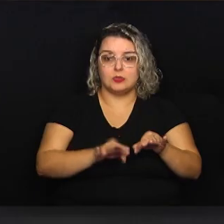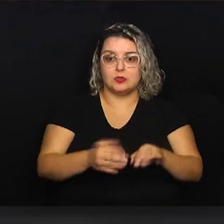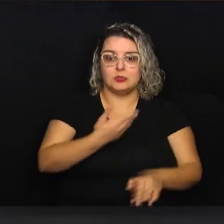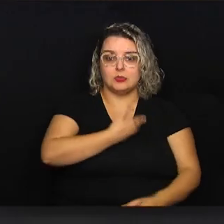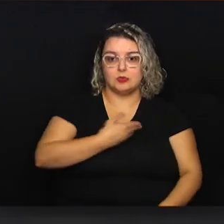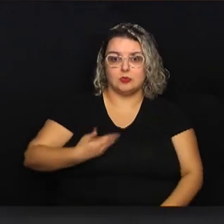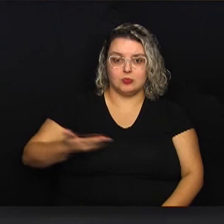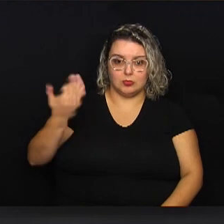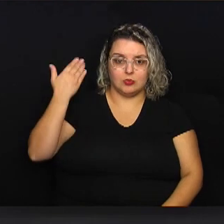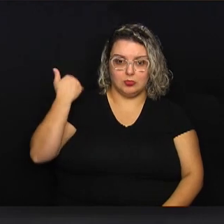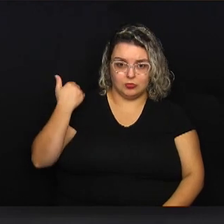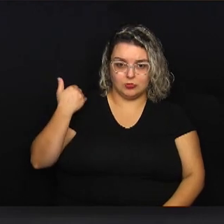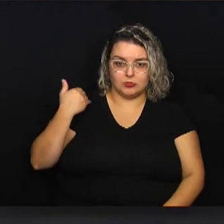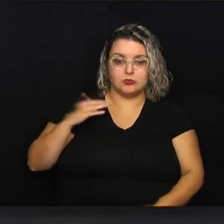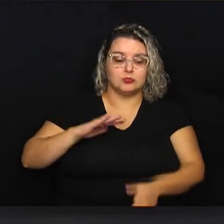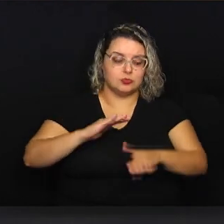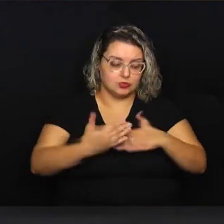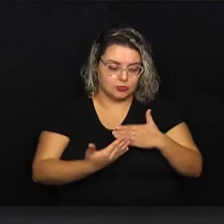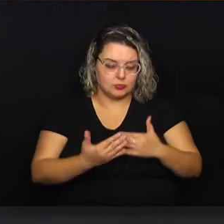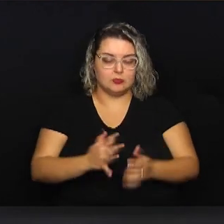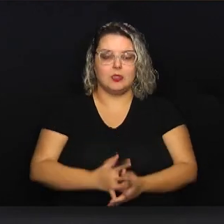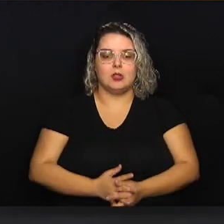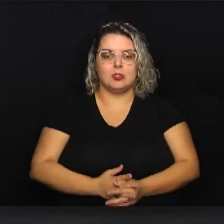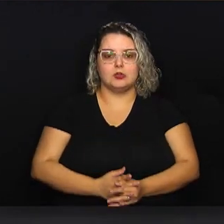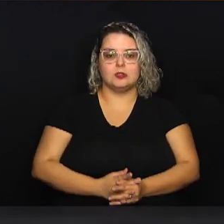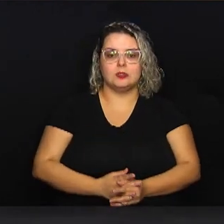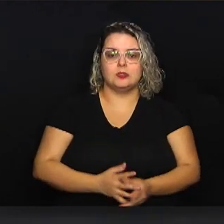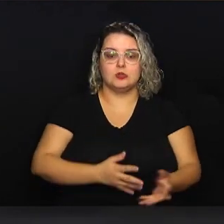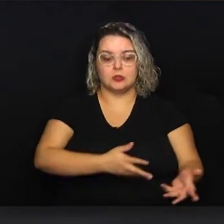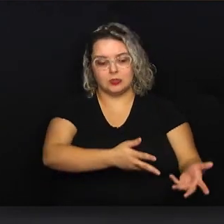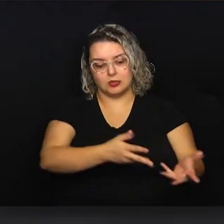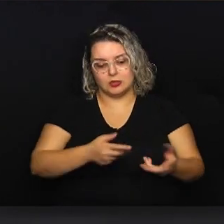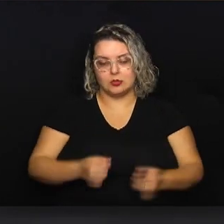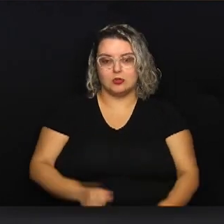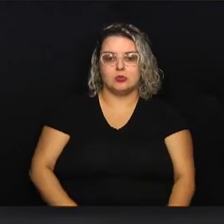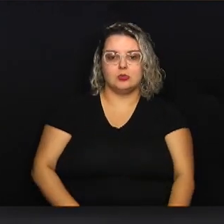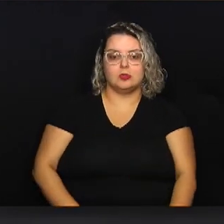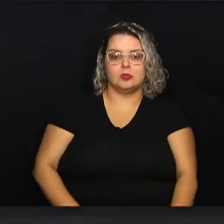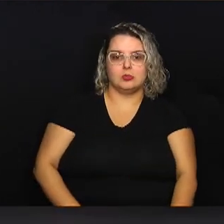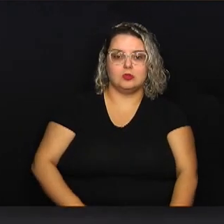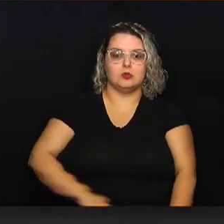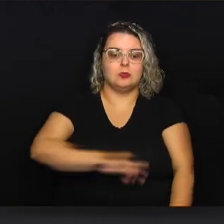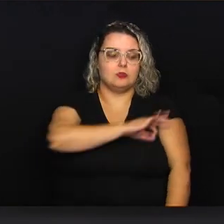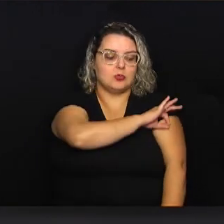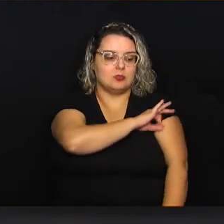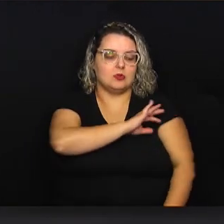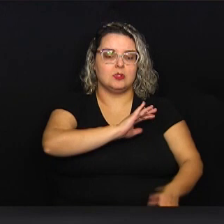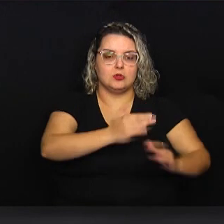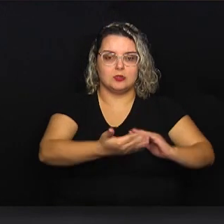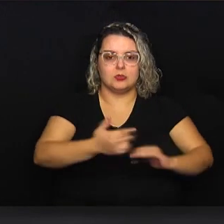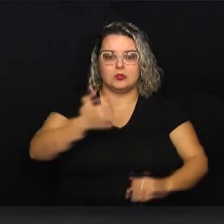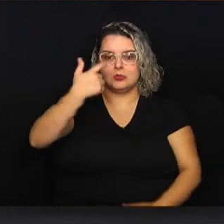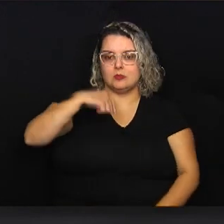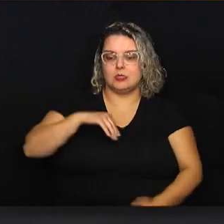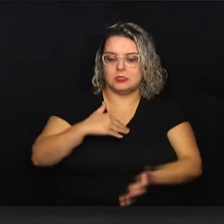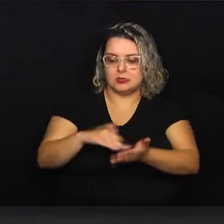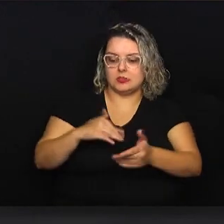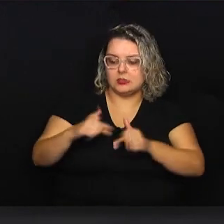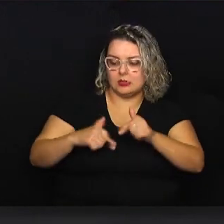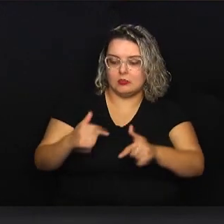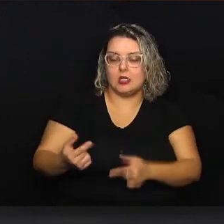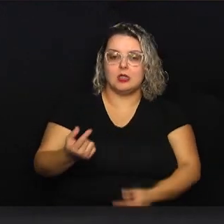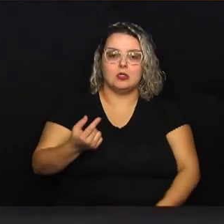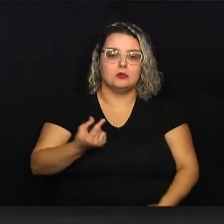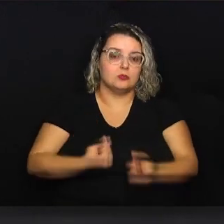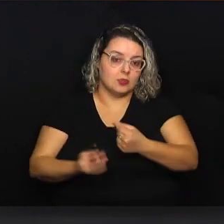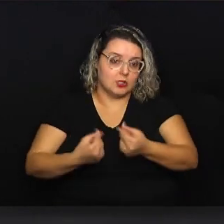passado, nos bairros, onde a gente convidou, eu chamava a prefeitura nos bairros, eu era secretário de Trabalho e Renda, e a gente